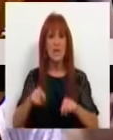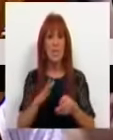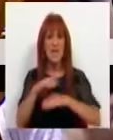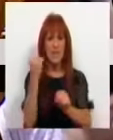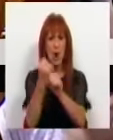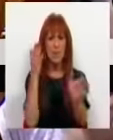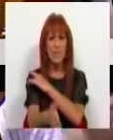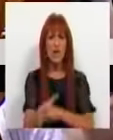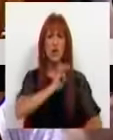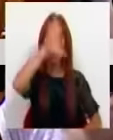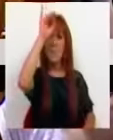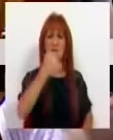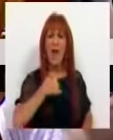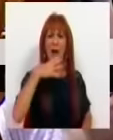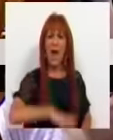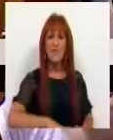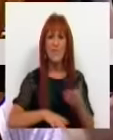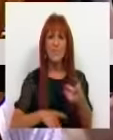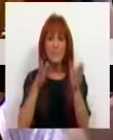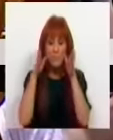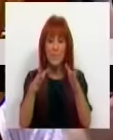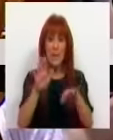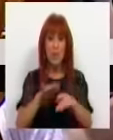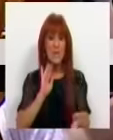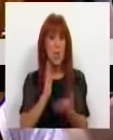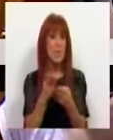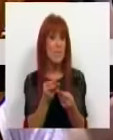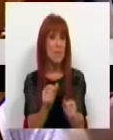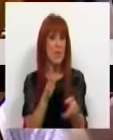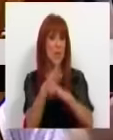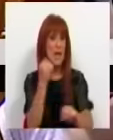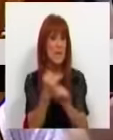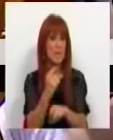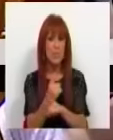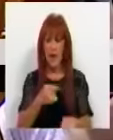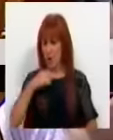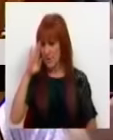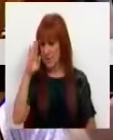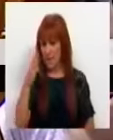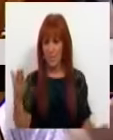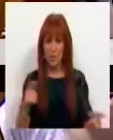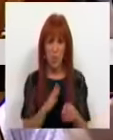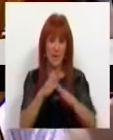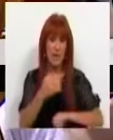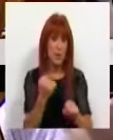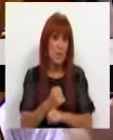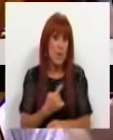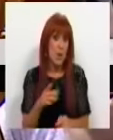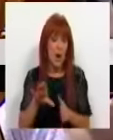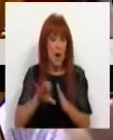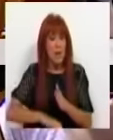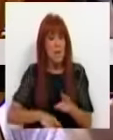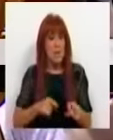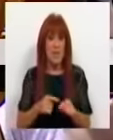ao emprego. E, Sr. Ministro, eu queria focar-me sobre esta última matéria do acesso ao emprego, porque sabemos que o acesso ao emprego é uma